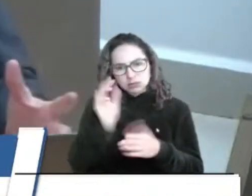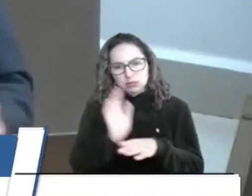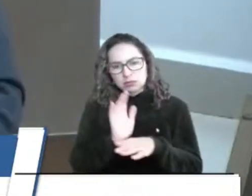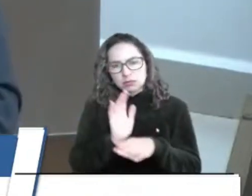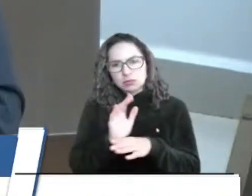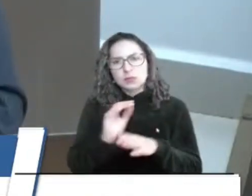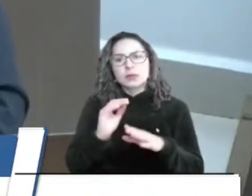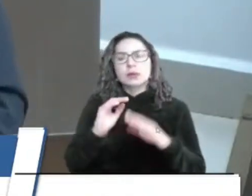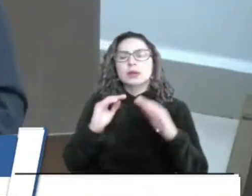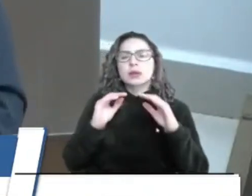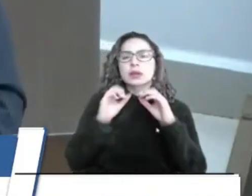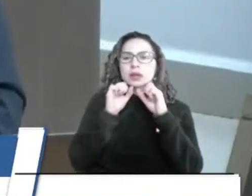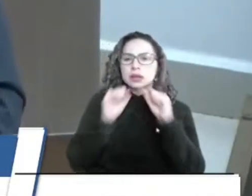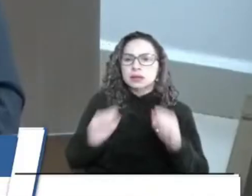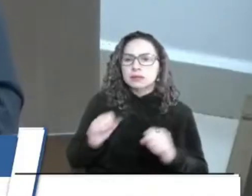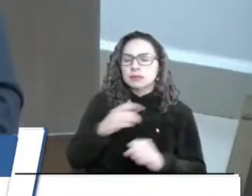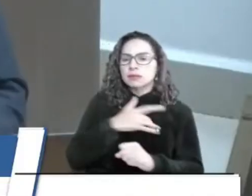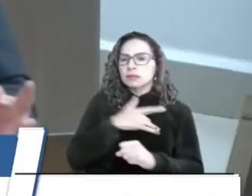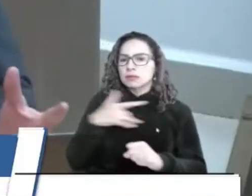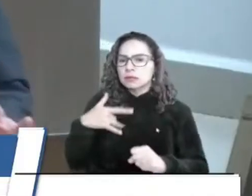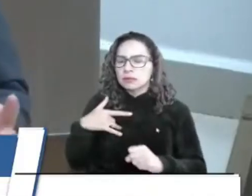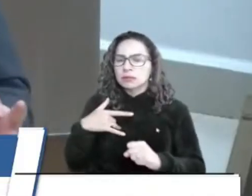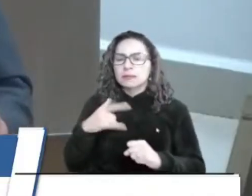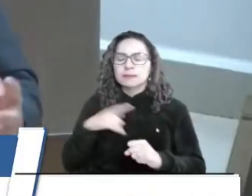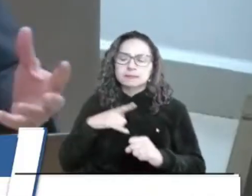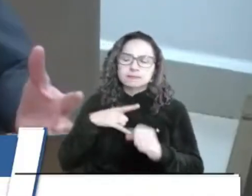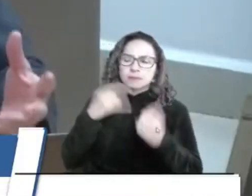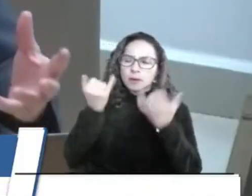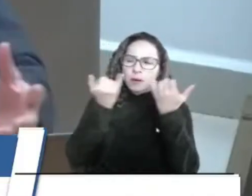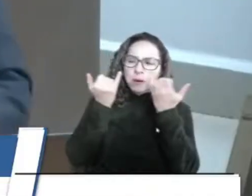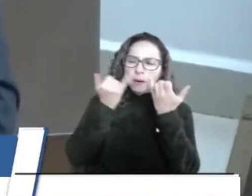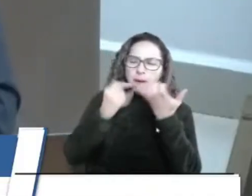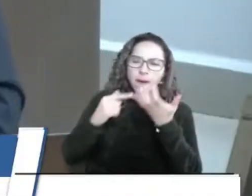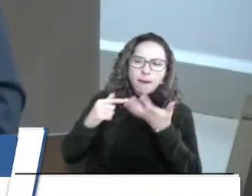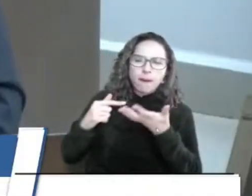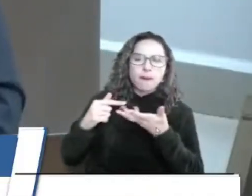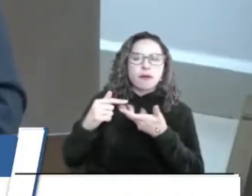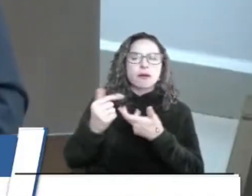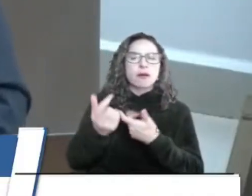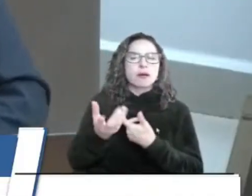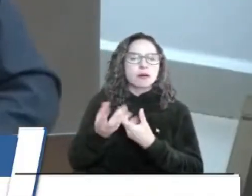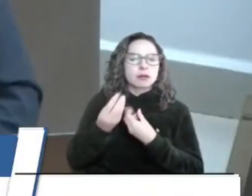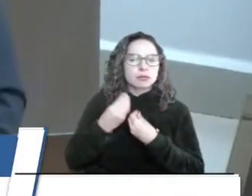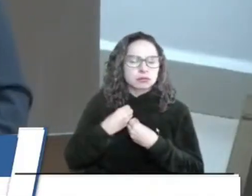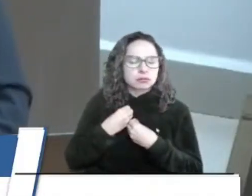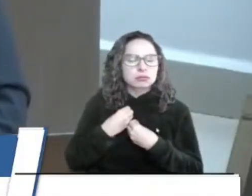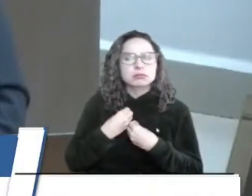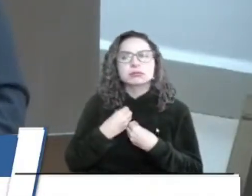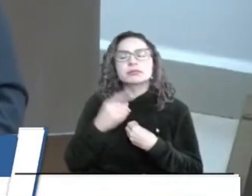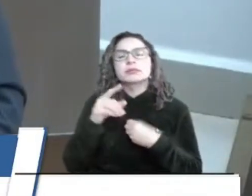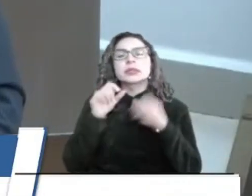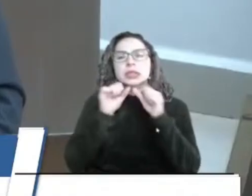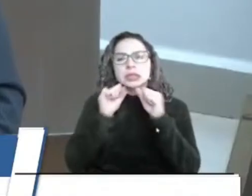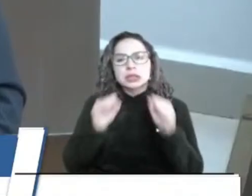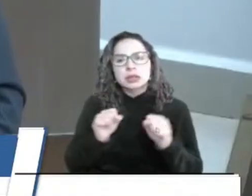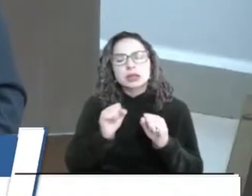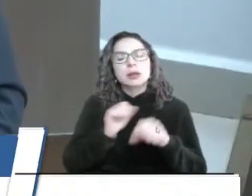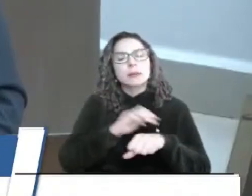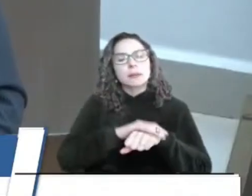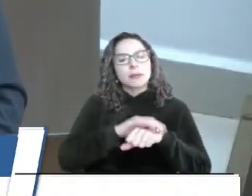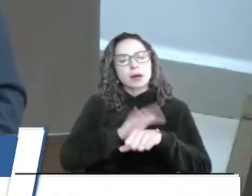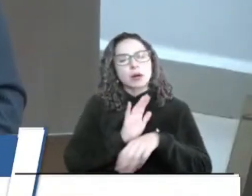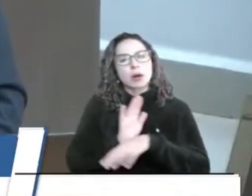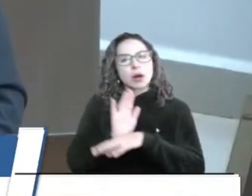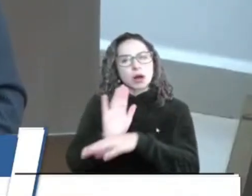Secretaria de Saúde, e tive as informações devidas que a Secretaria tinha tomado as